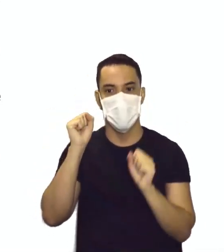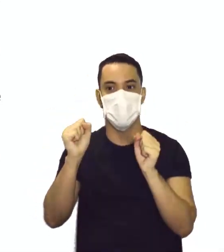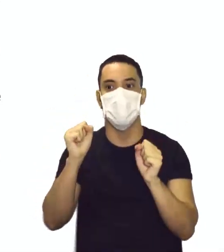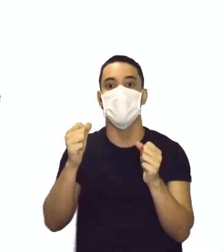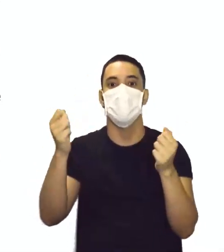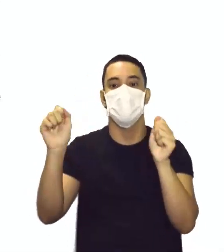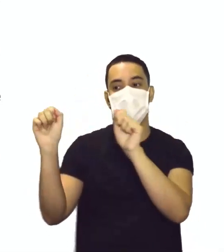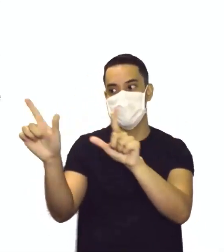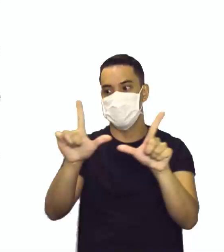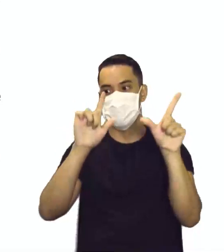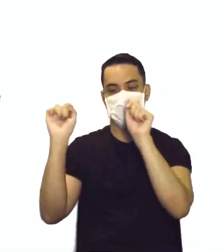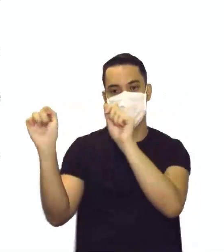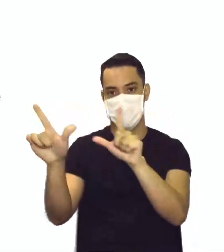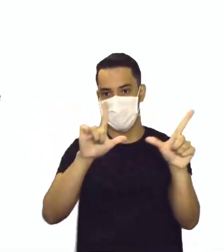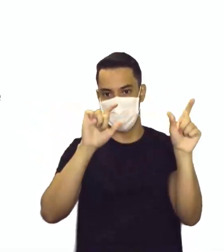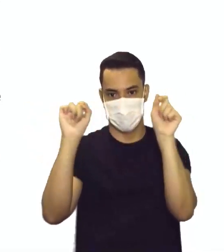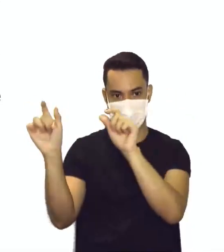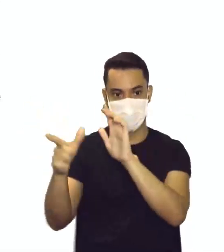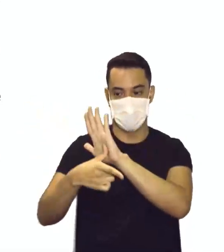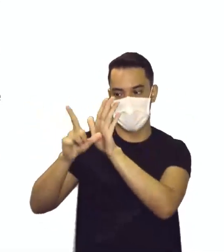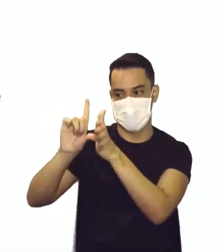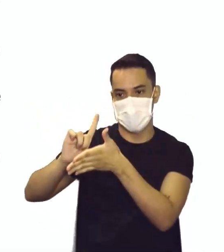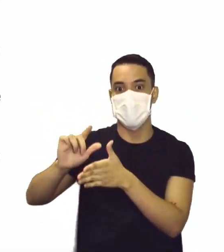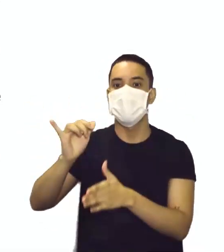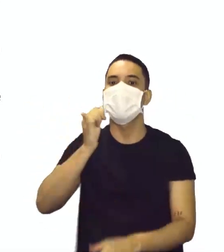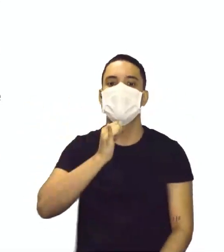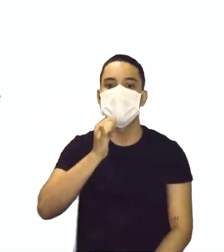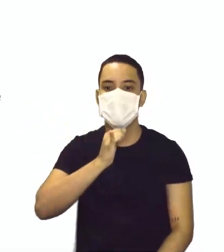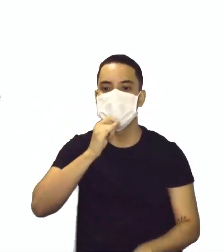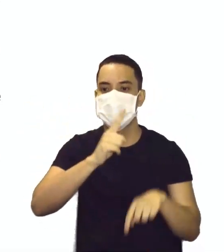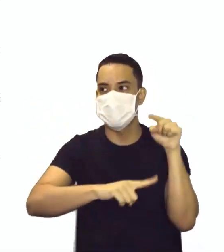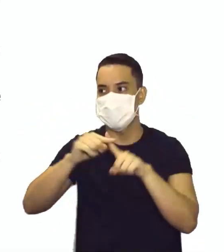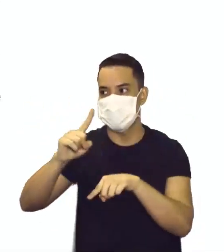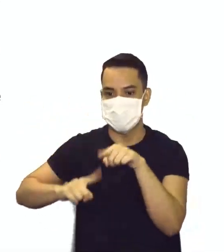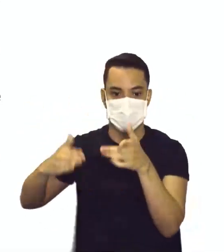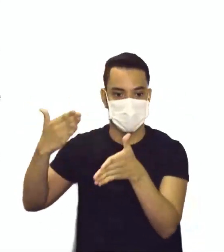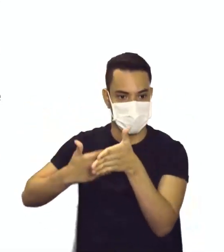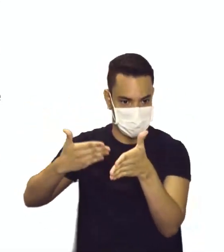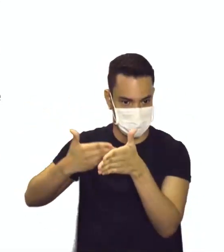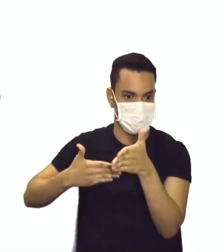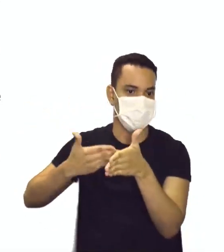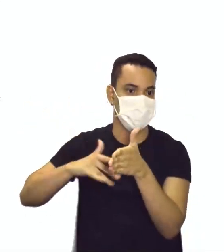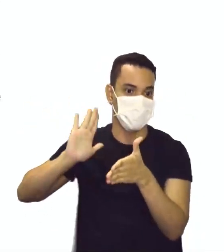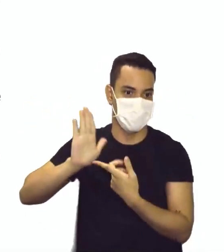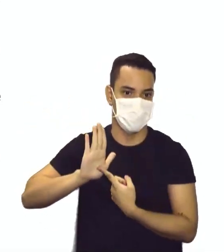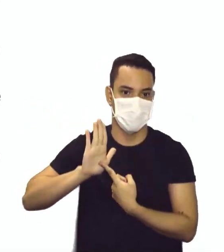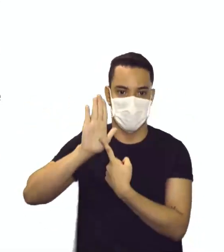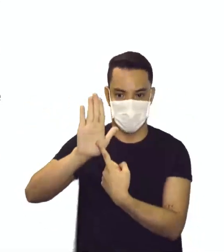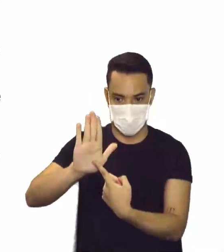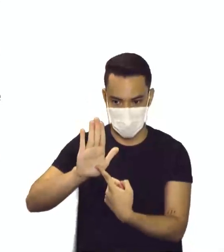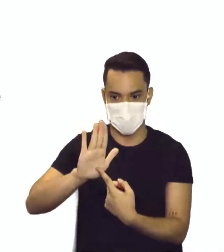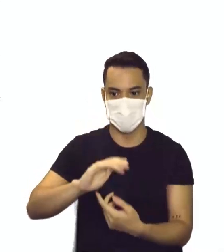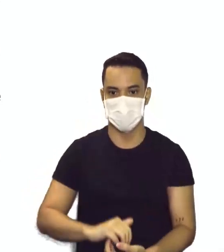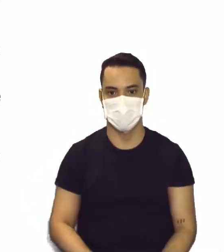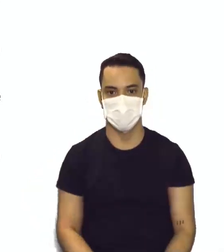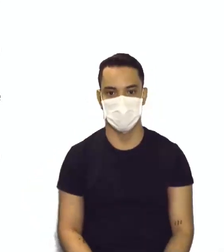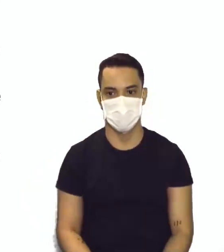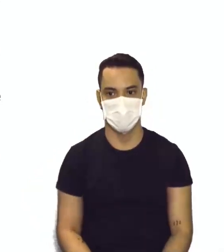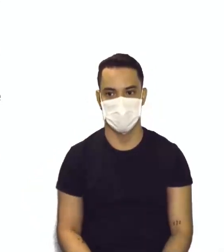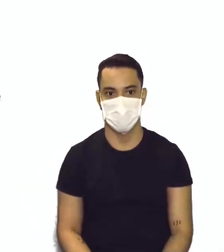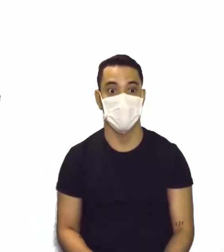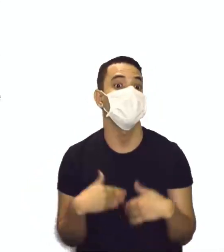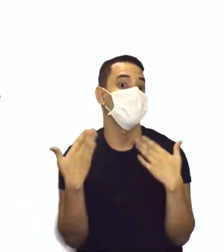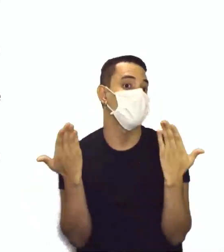nosso slide de exemplos de materiais isolantes que a gente vai ver aqui, ok? Então vamos vendo aqui